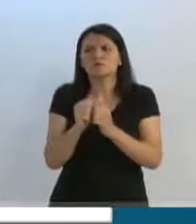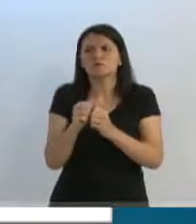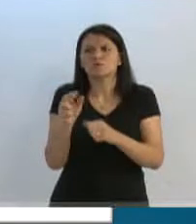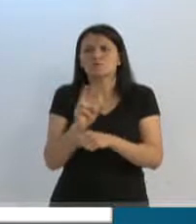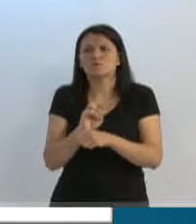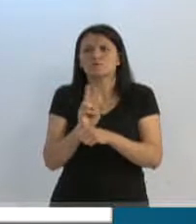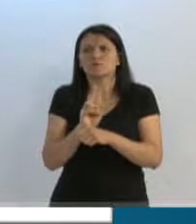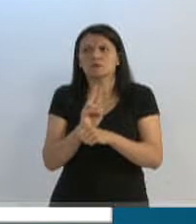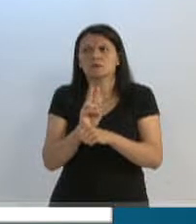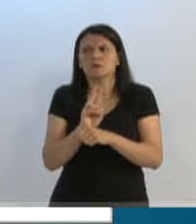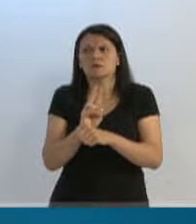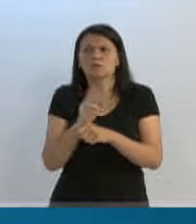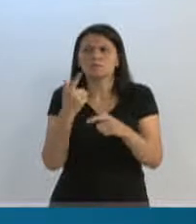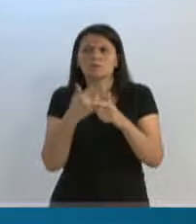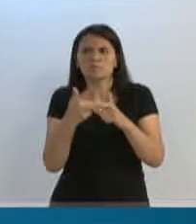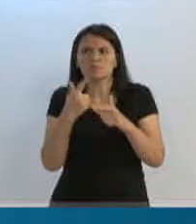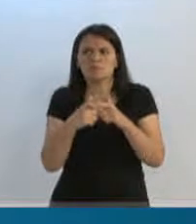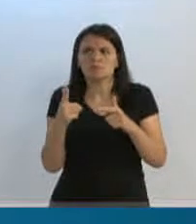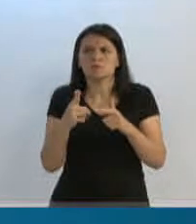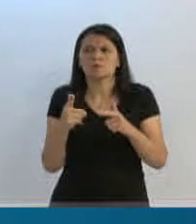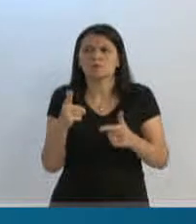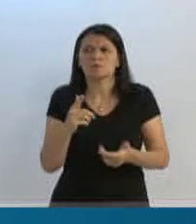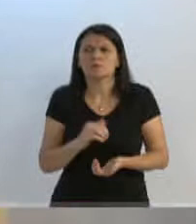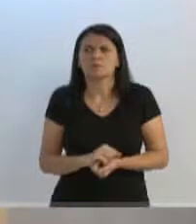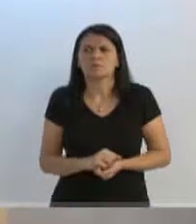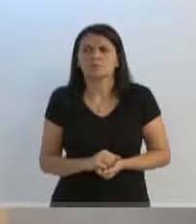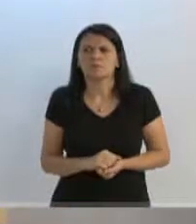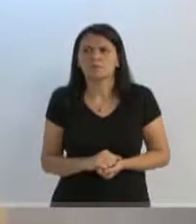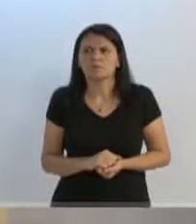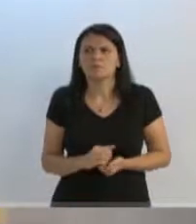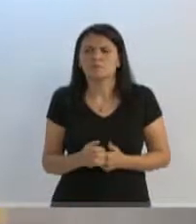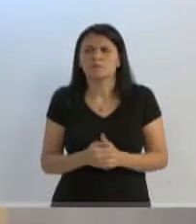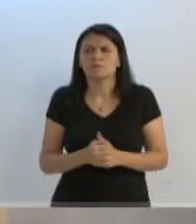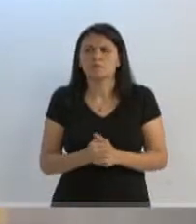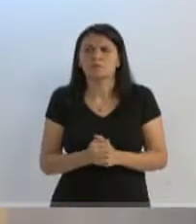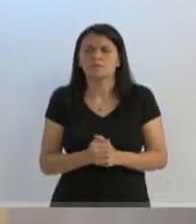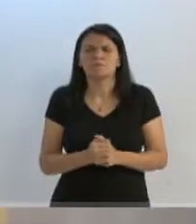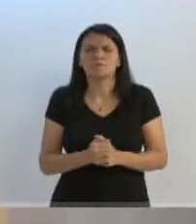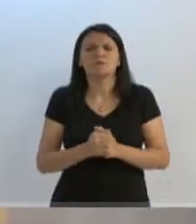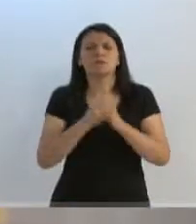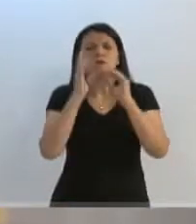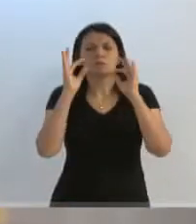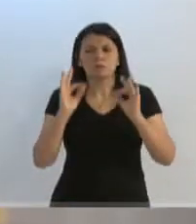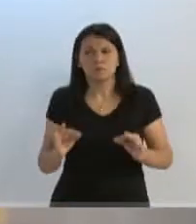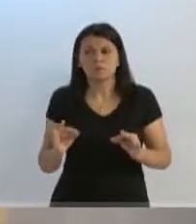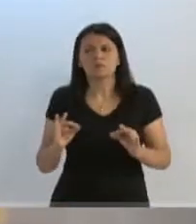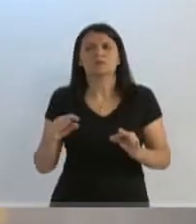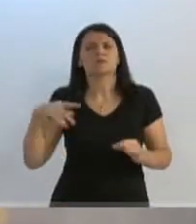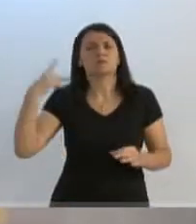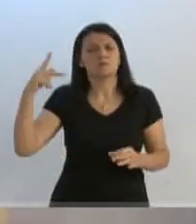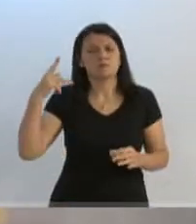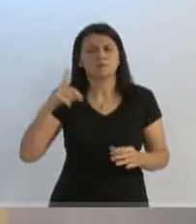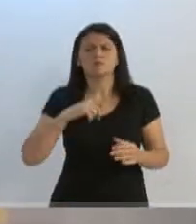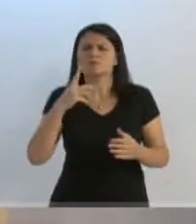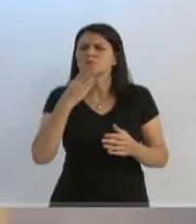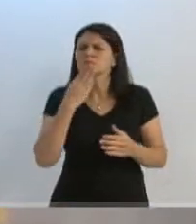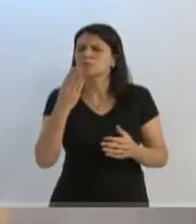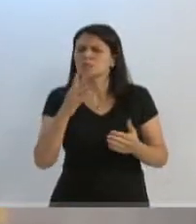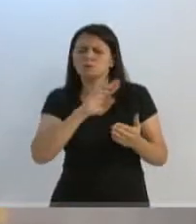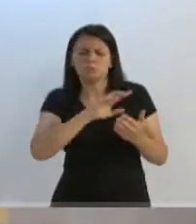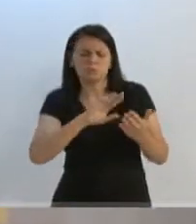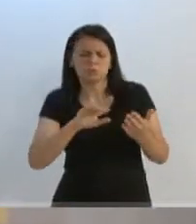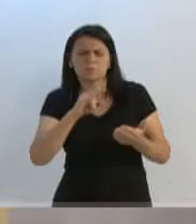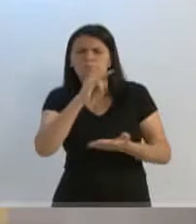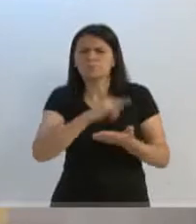e tem um problema numa rua no calçamento eu tenho certeza que os vereadores têm as centenas e milhares de